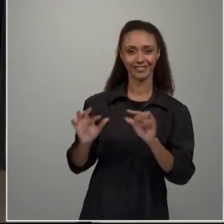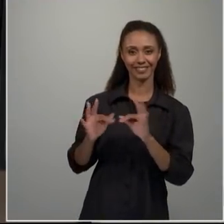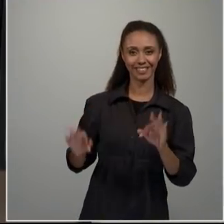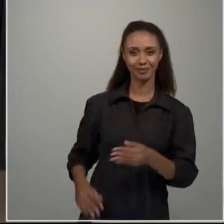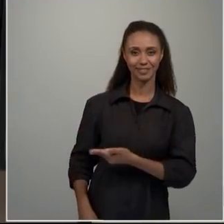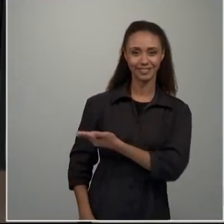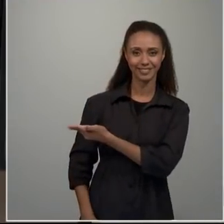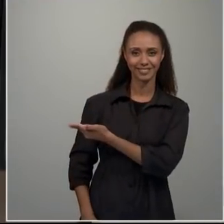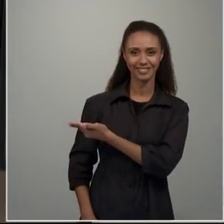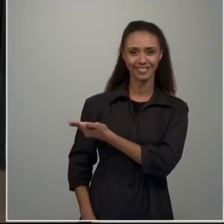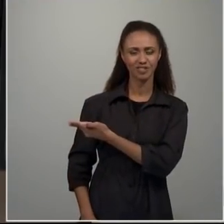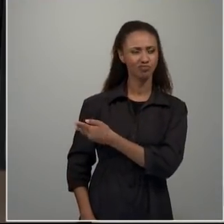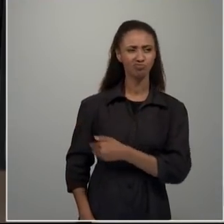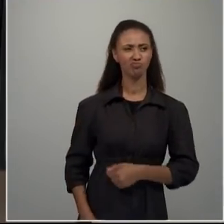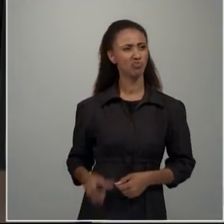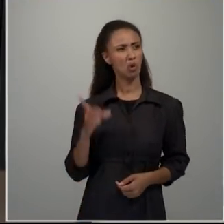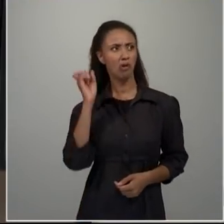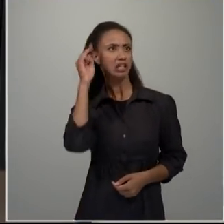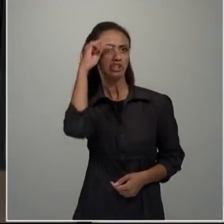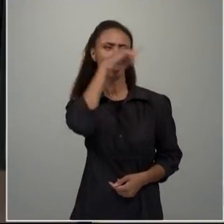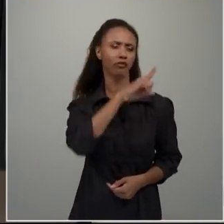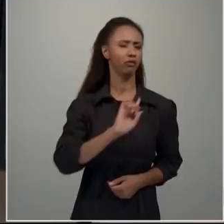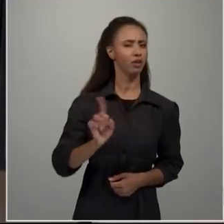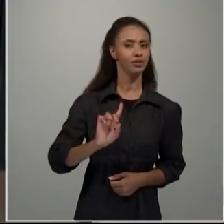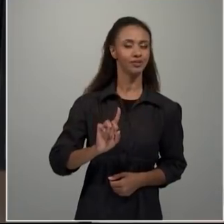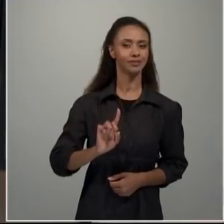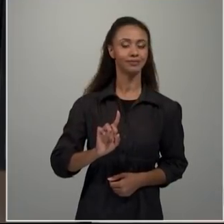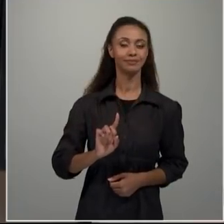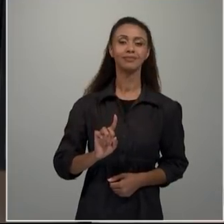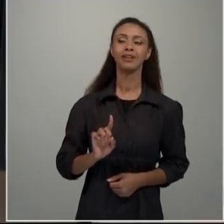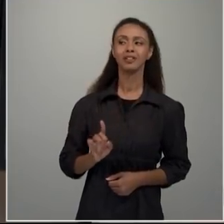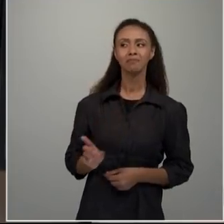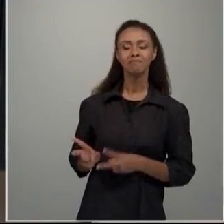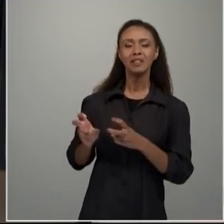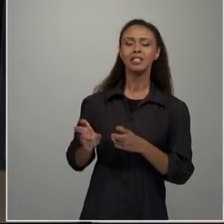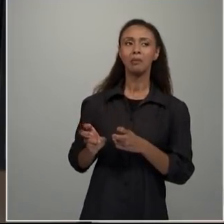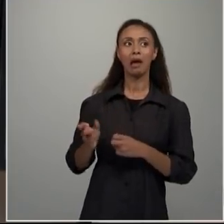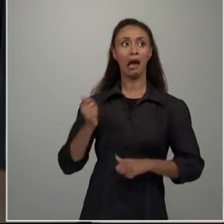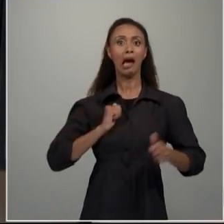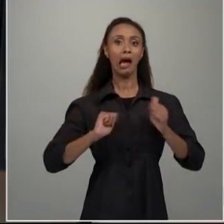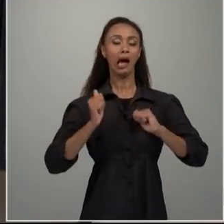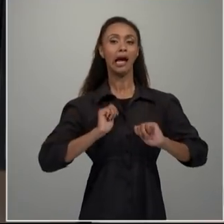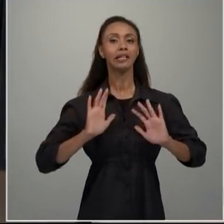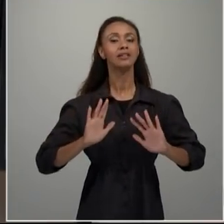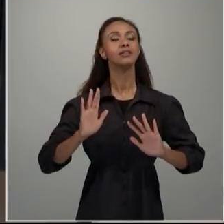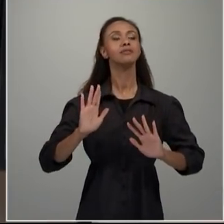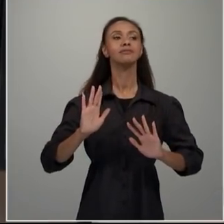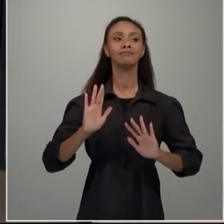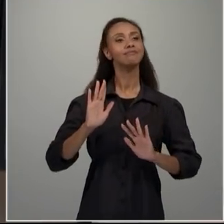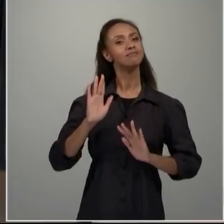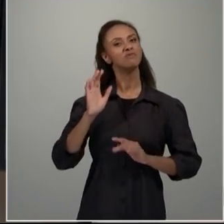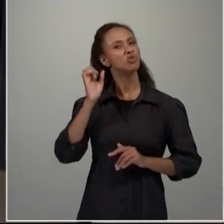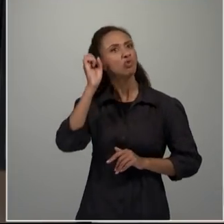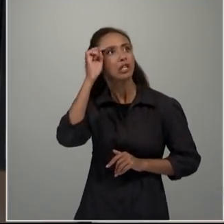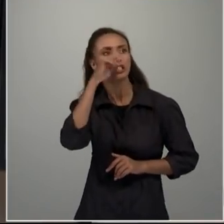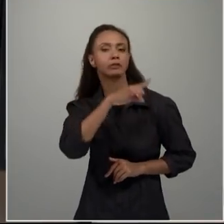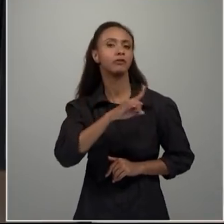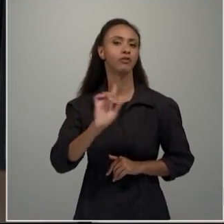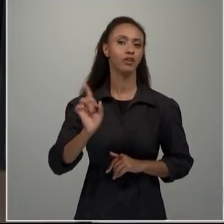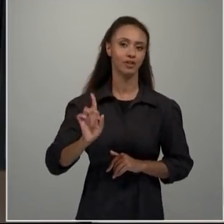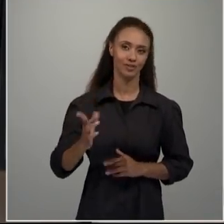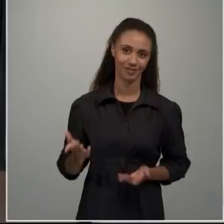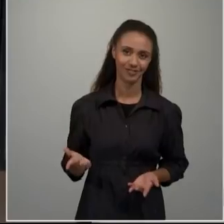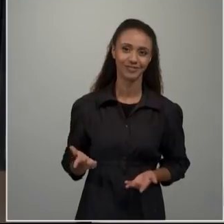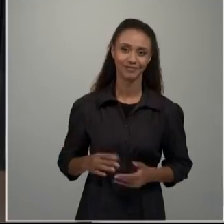gostei porque assim a gente sabe a ansiedade mas não foi tão difícil tá então esse aqui é a parte do challenger selva